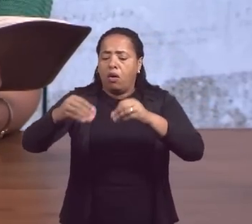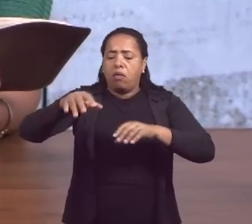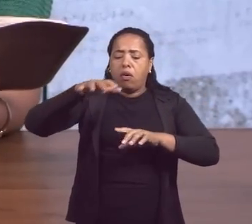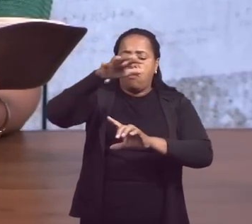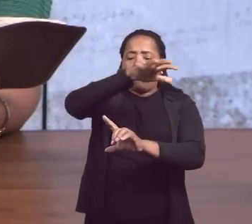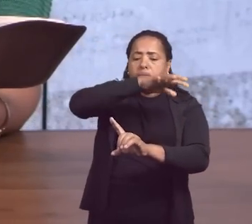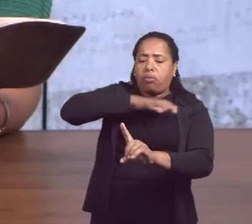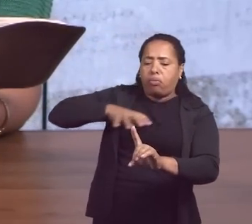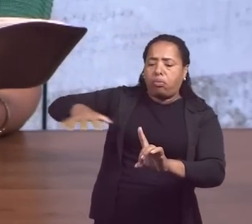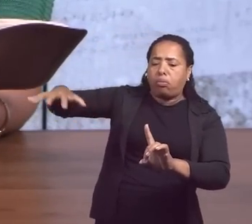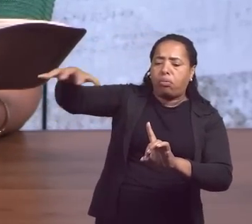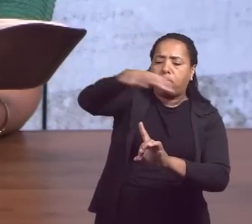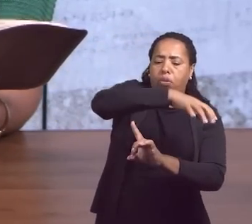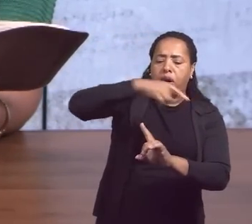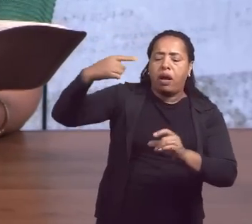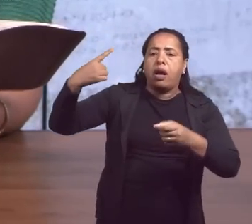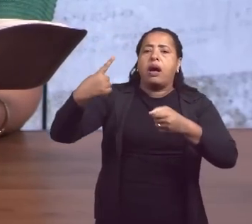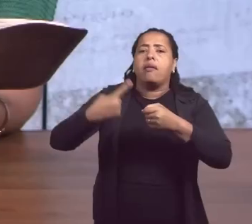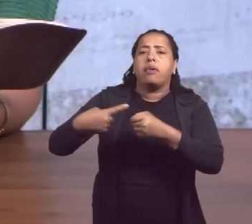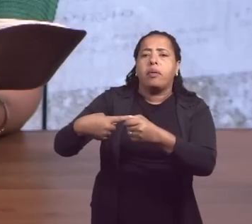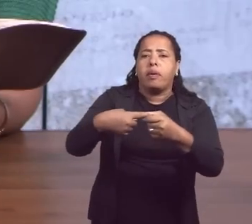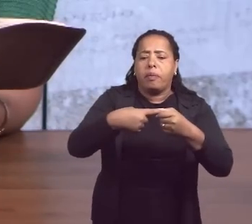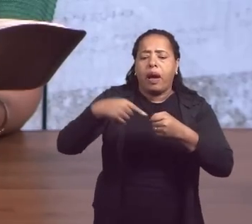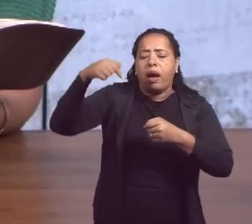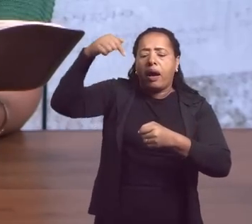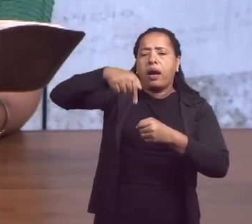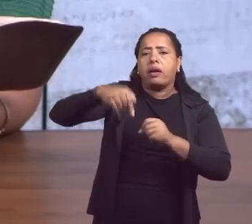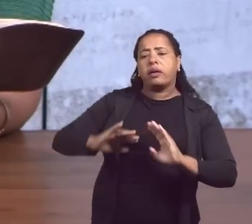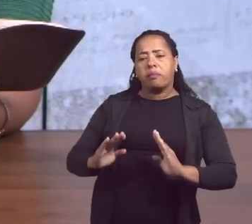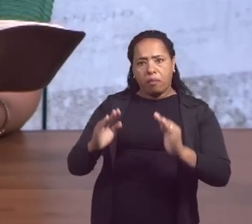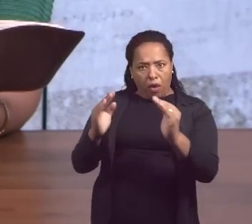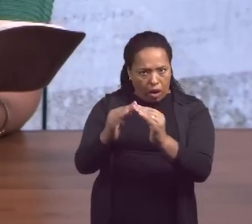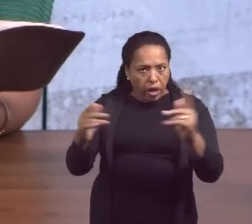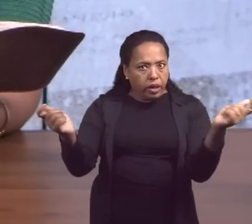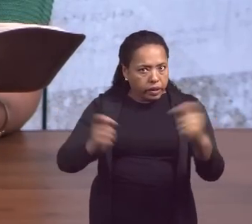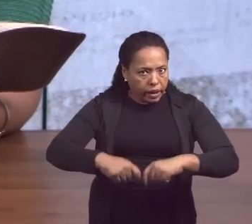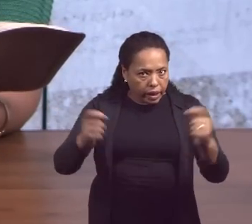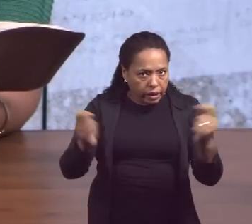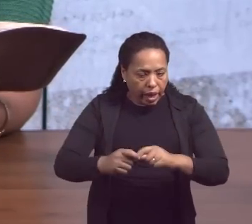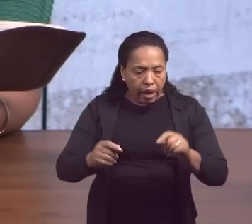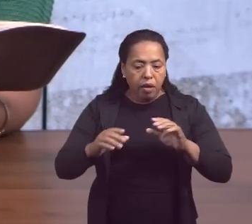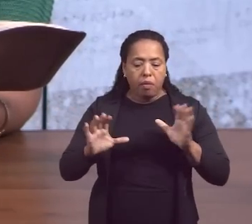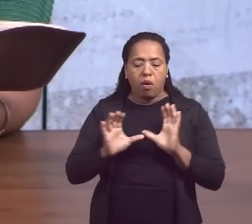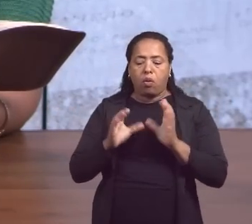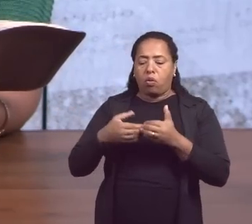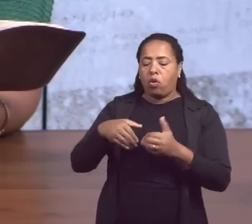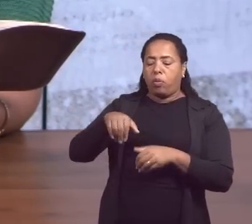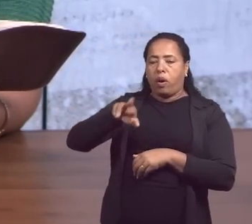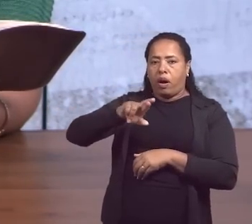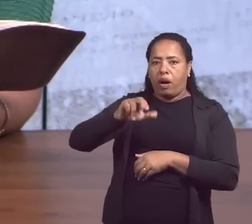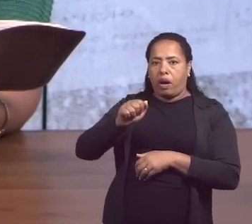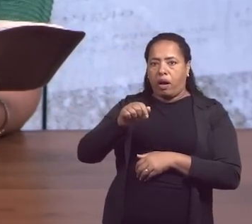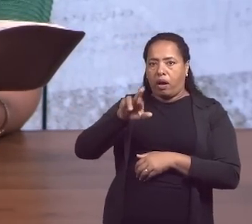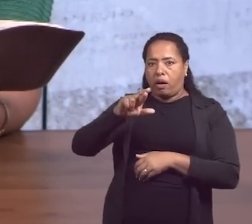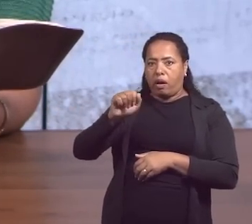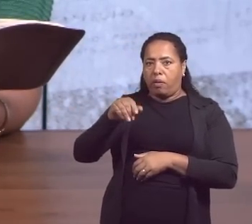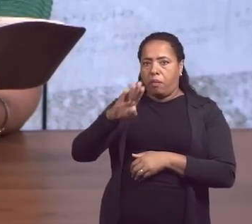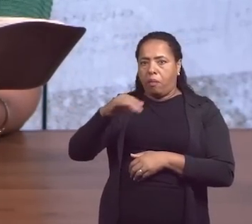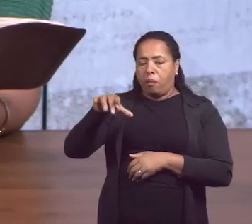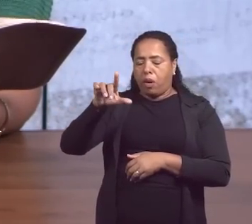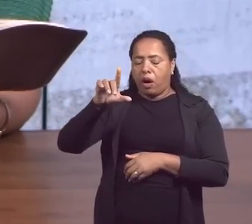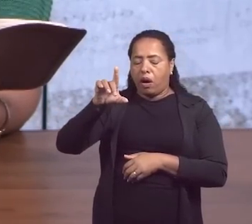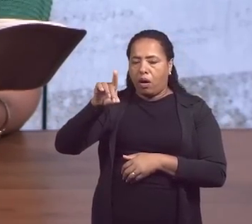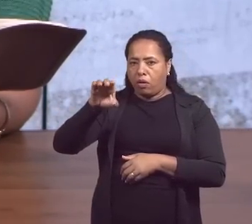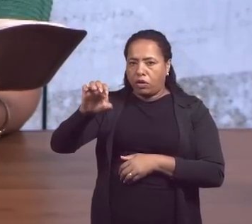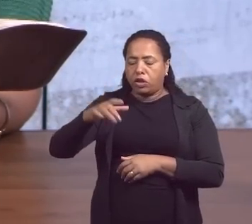E terão estas cidades para habitá-las, porém os seus arrabaldes serão para os seus gados e para a